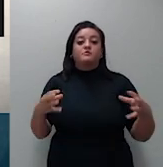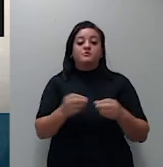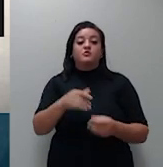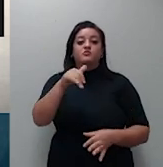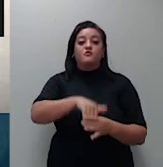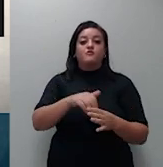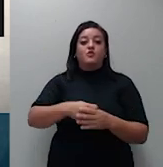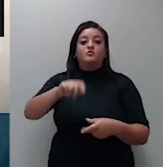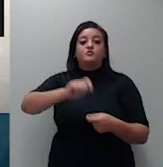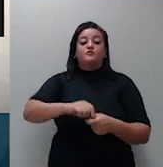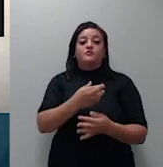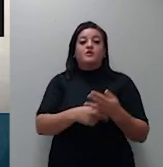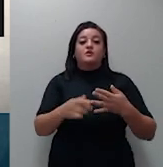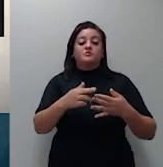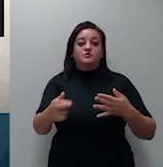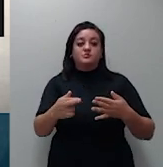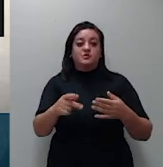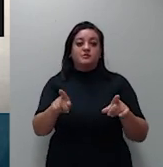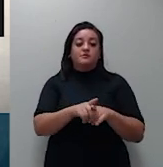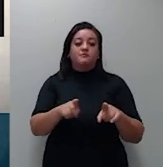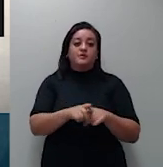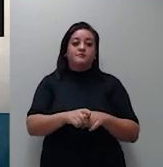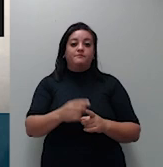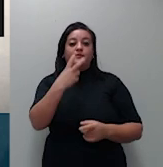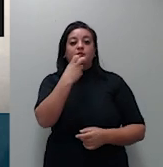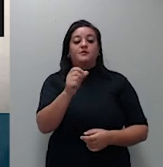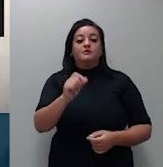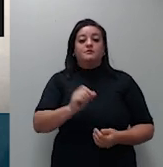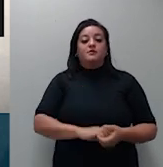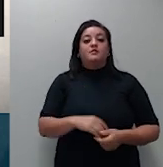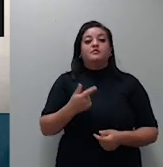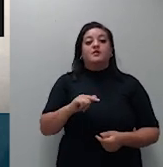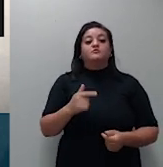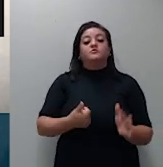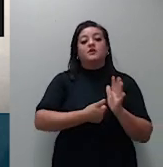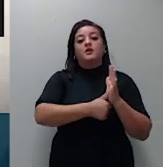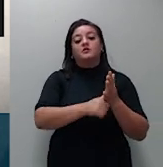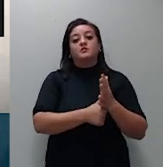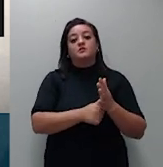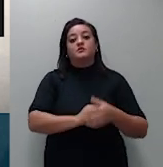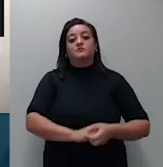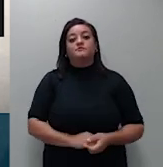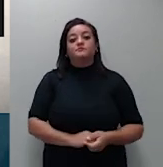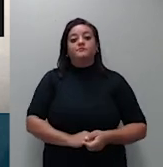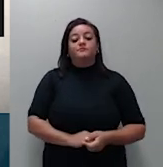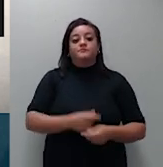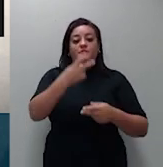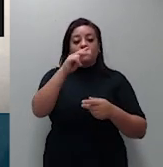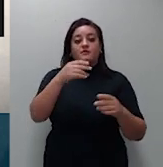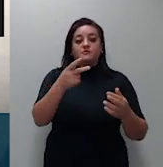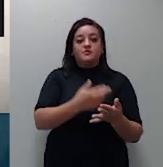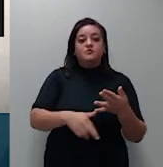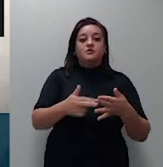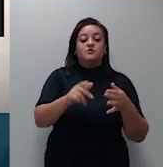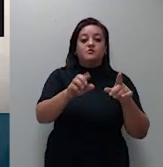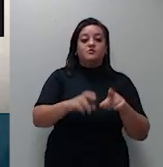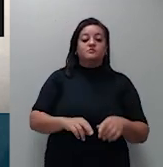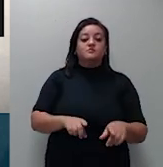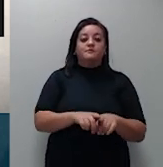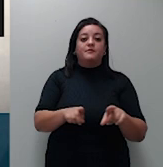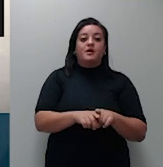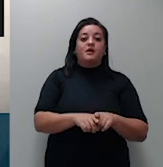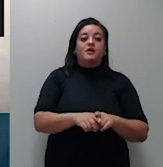no agravo de instrumento percebe-se não haver identidade com a Nativa Recursal em sentido oposto